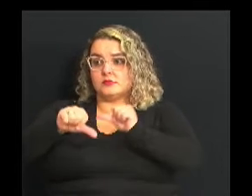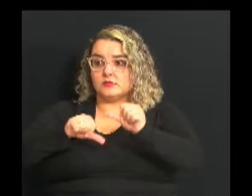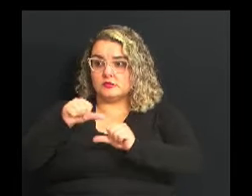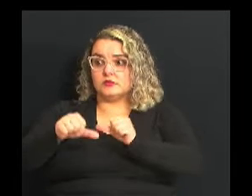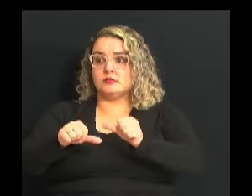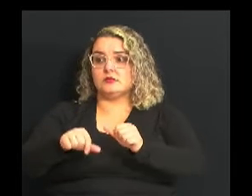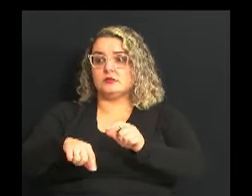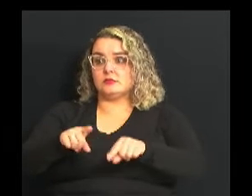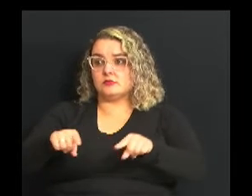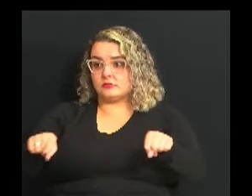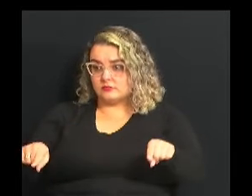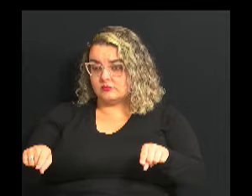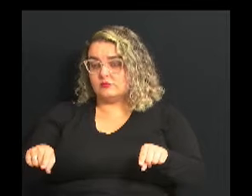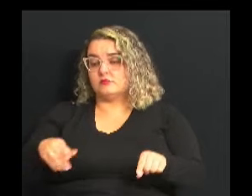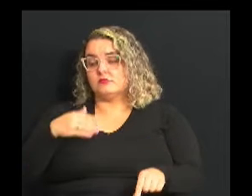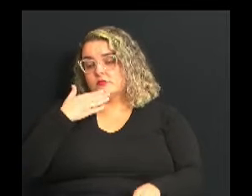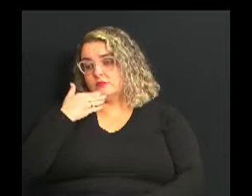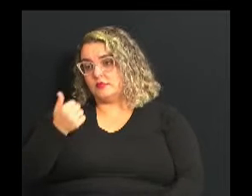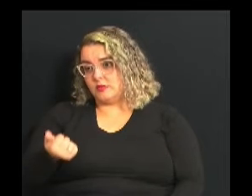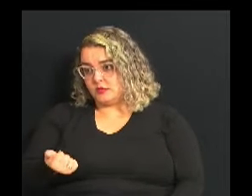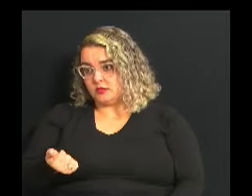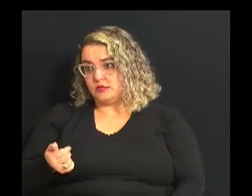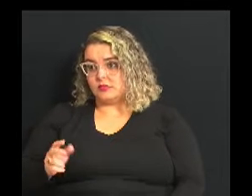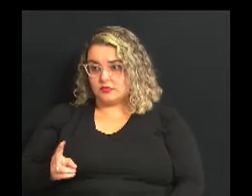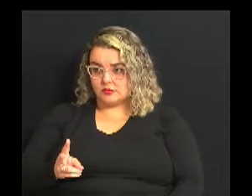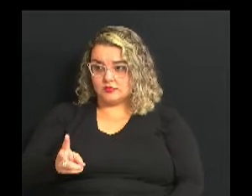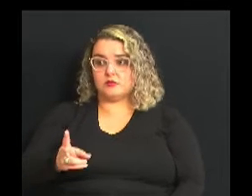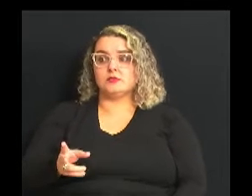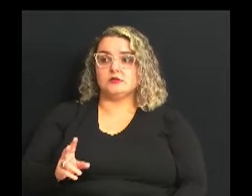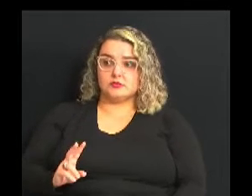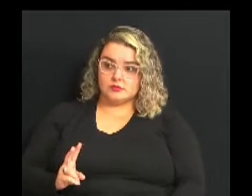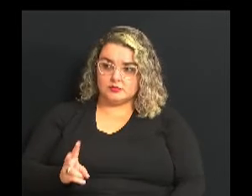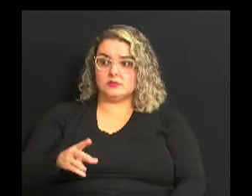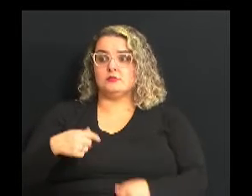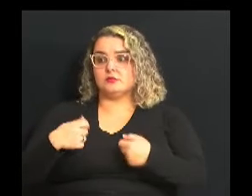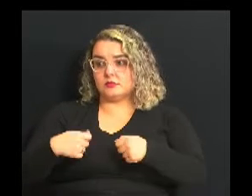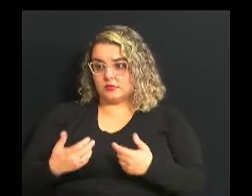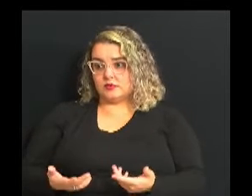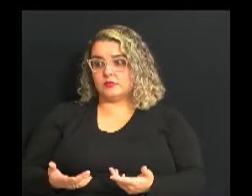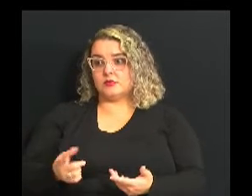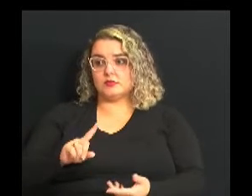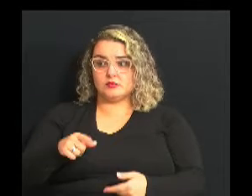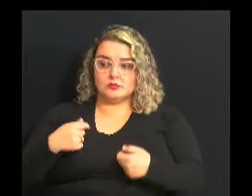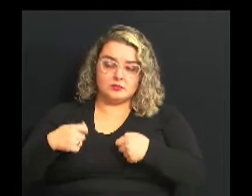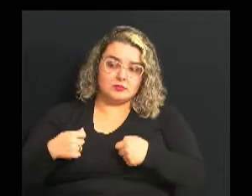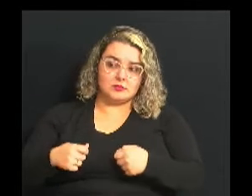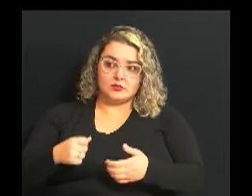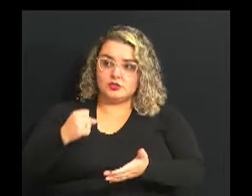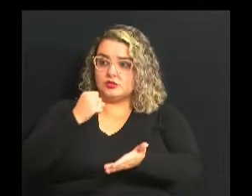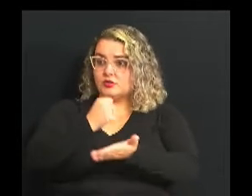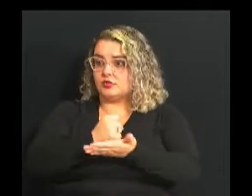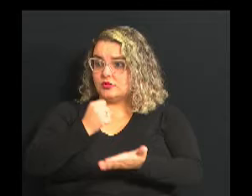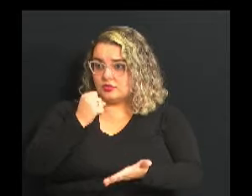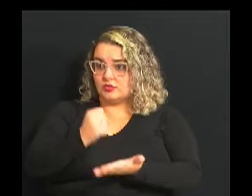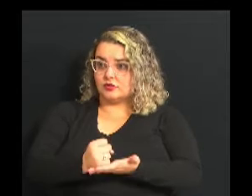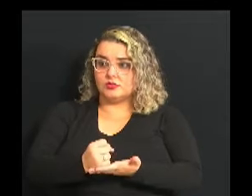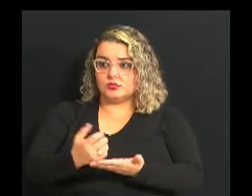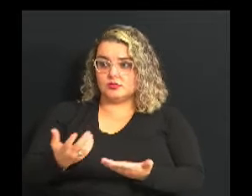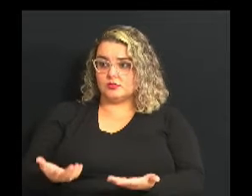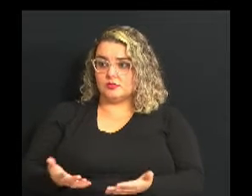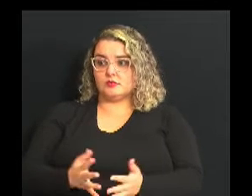alteração, melhoria contínua e sempre que precisarmos, sem necessitar de nenhum contrato ou